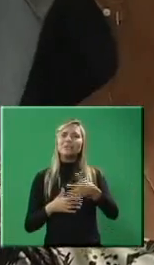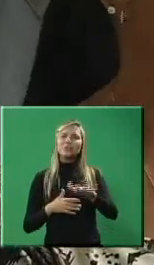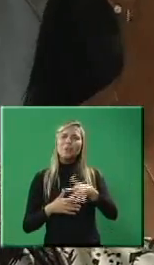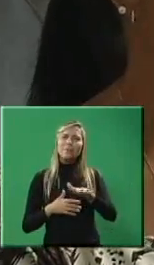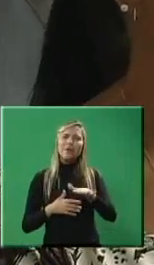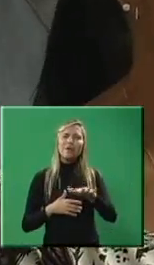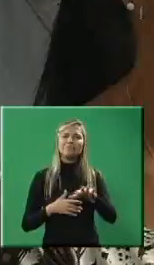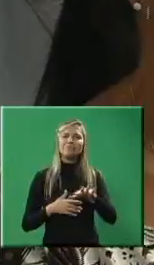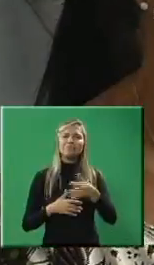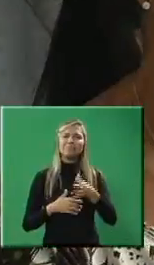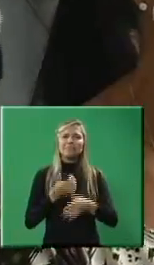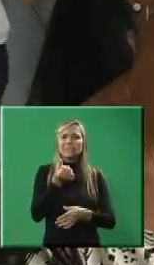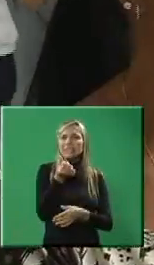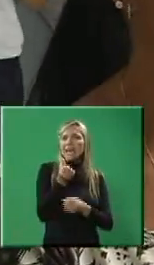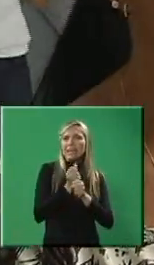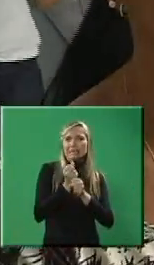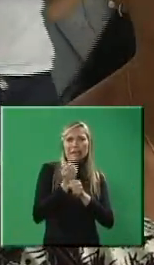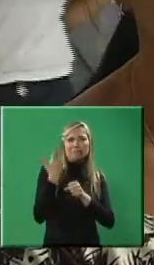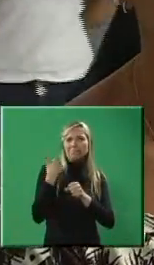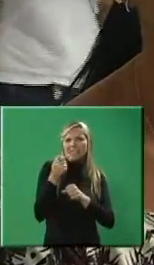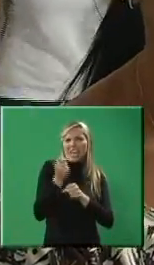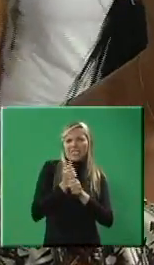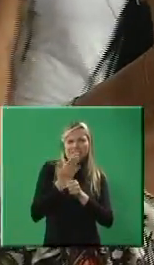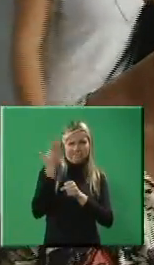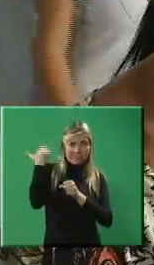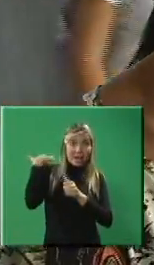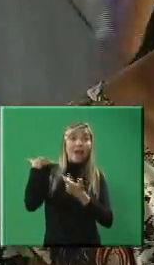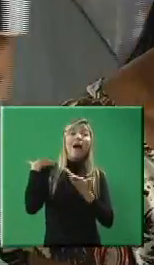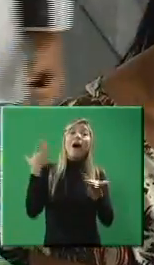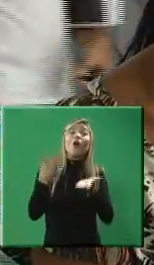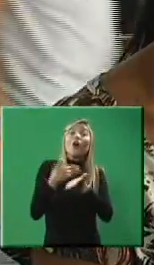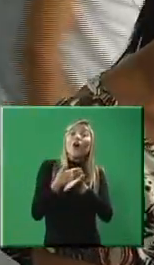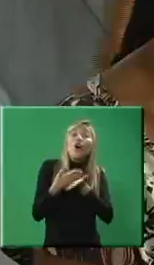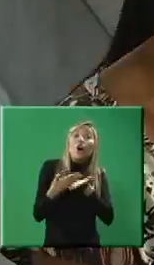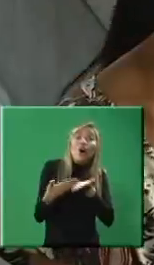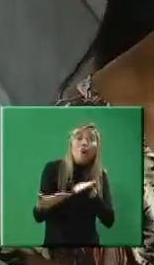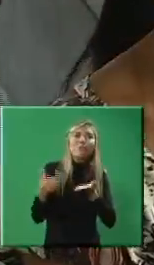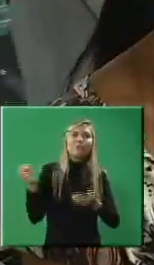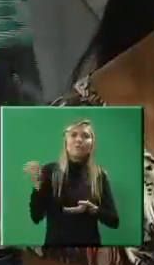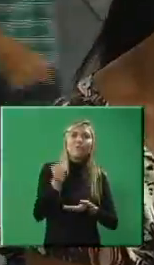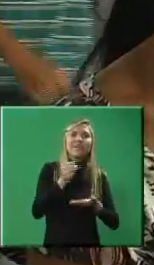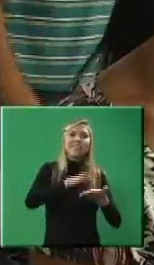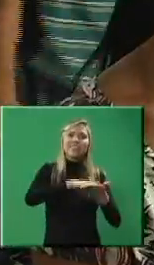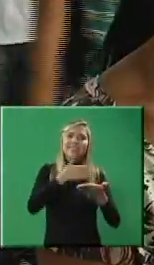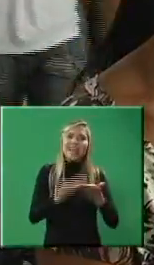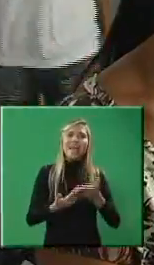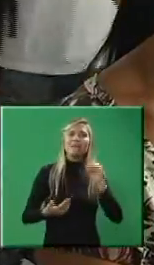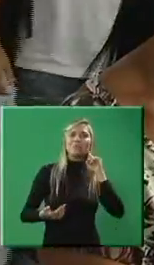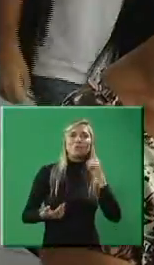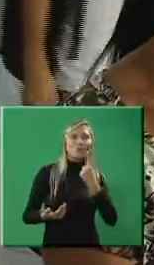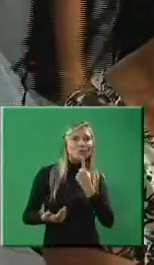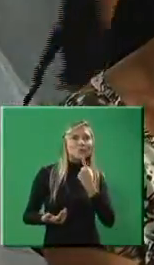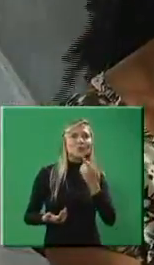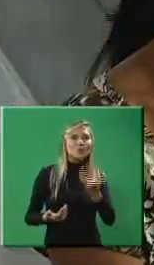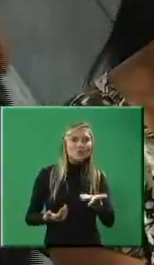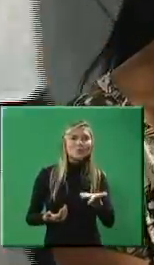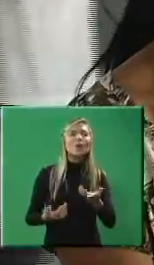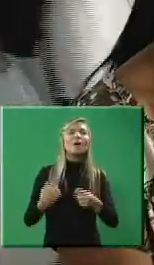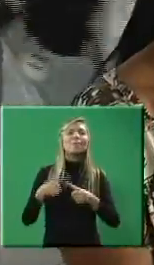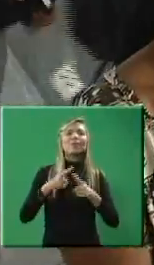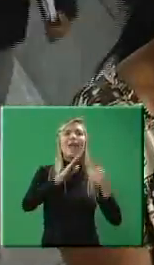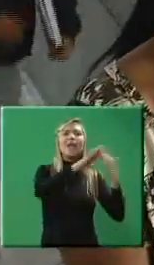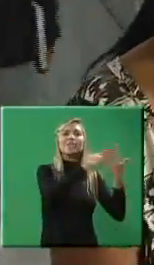E há mais ou menos uns 6 anos, 7 anos atrás, começamos também com a inclusão dos